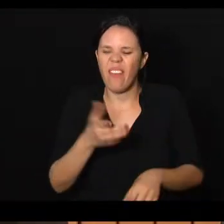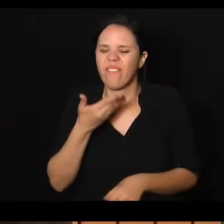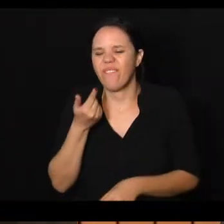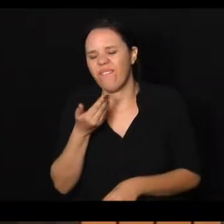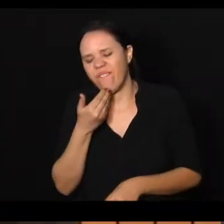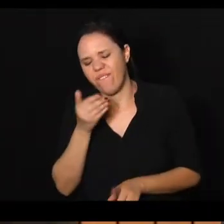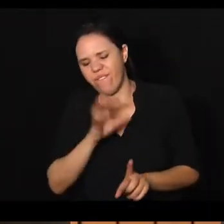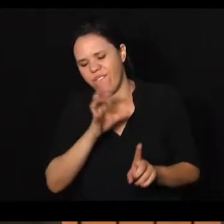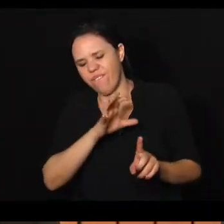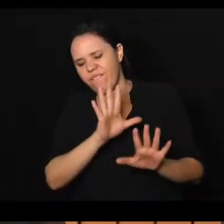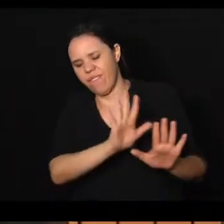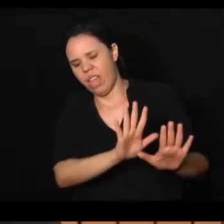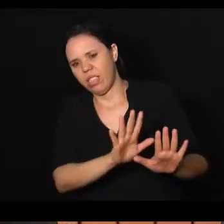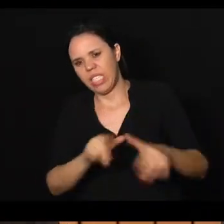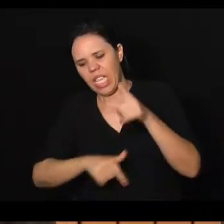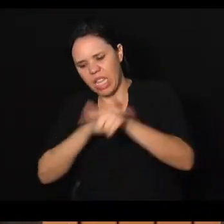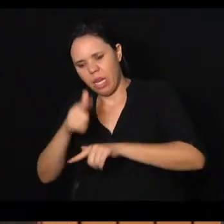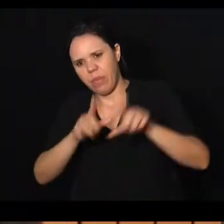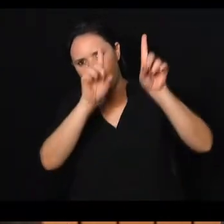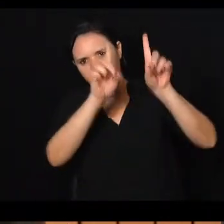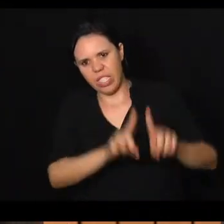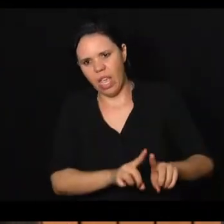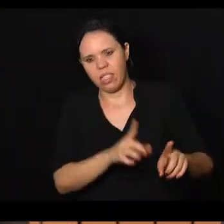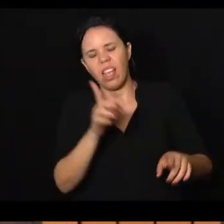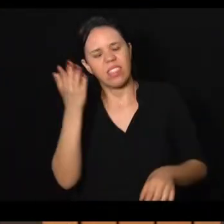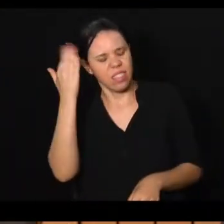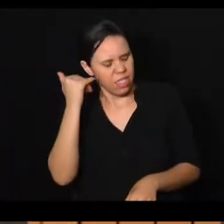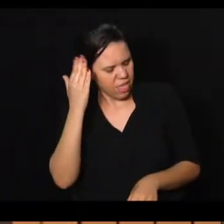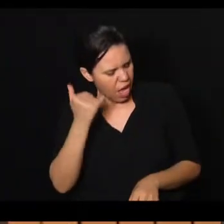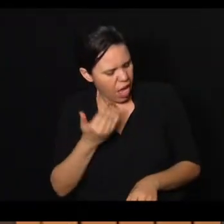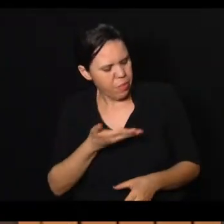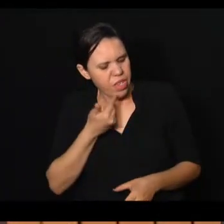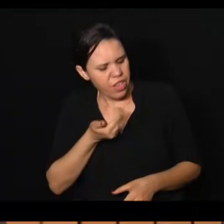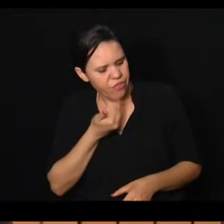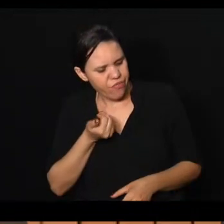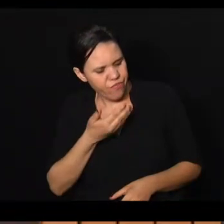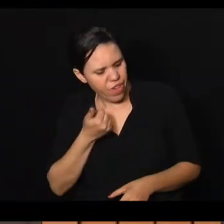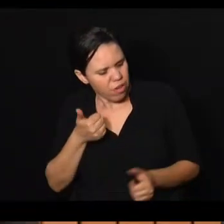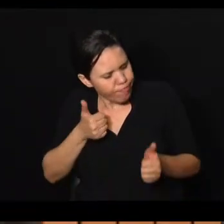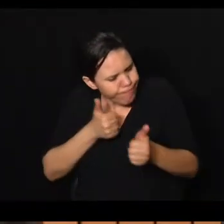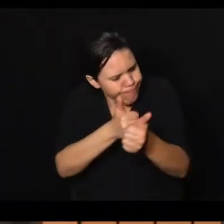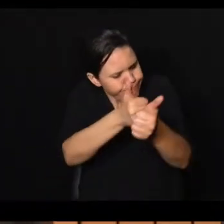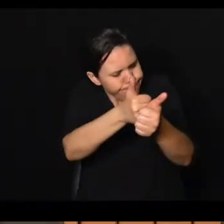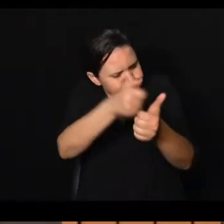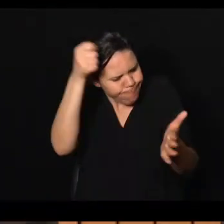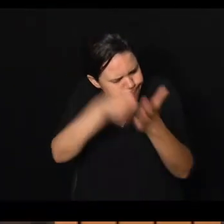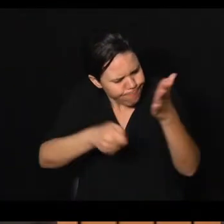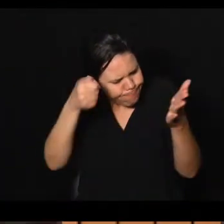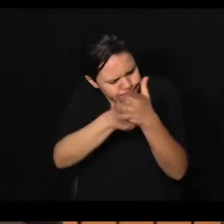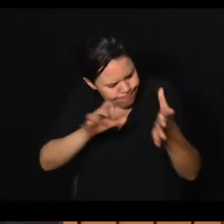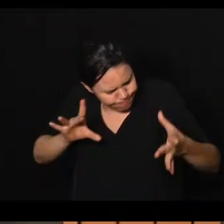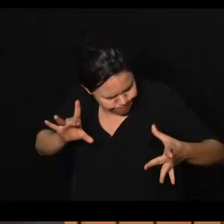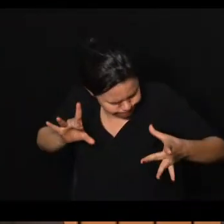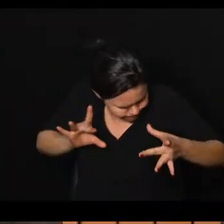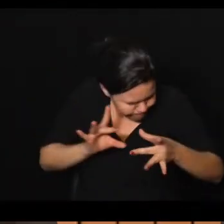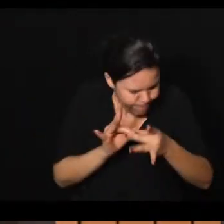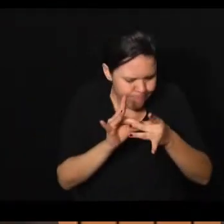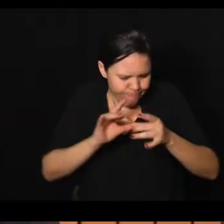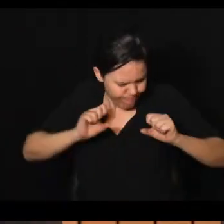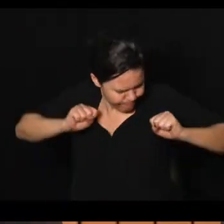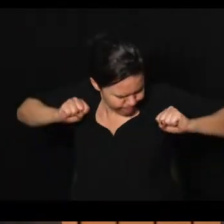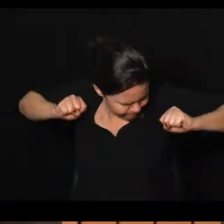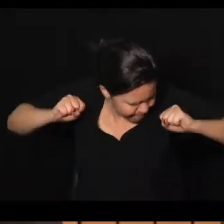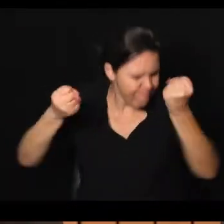fáceis. Quem trabalha com criança com deficiência, venham conosco nessa luta. Vamos proteger